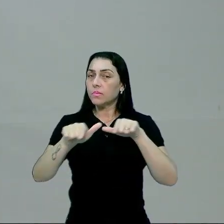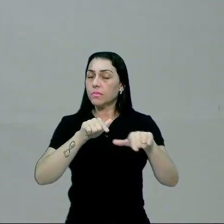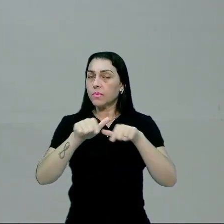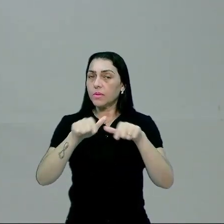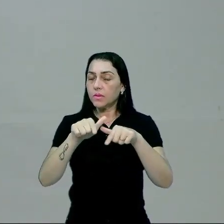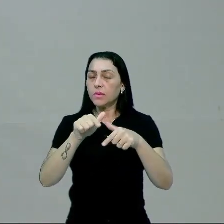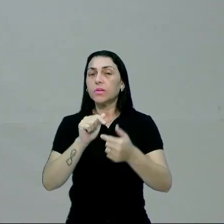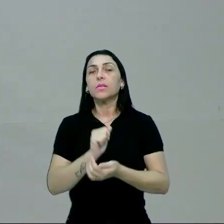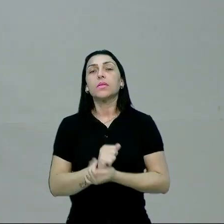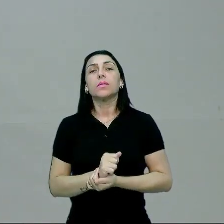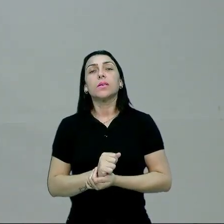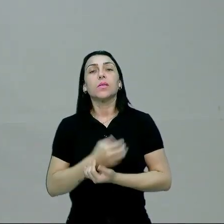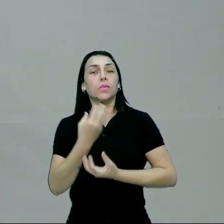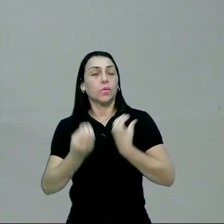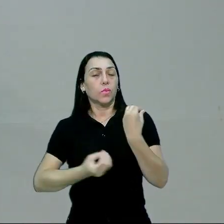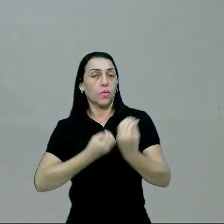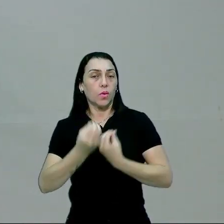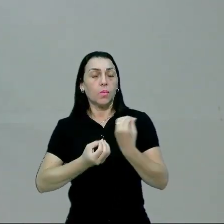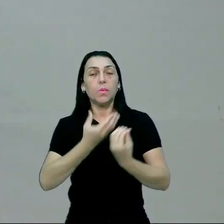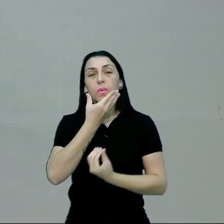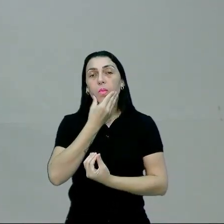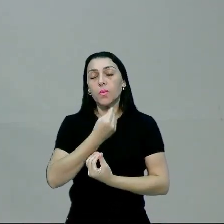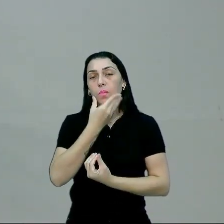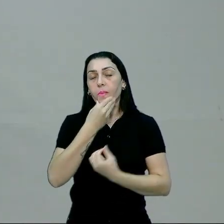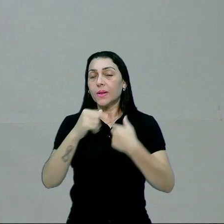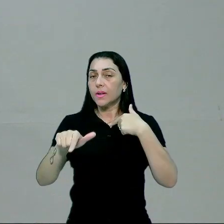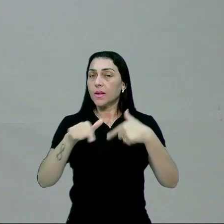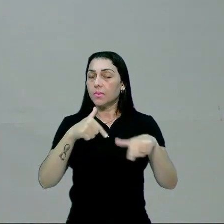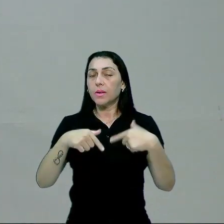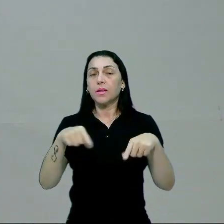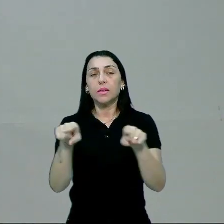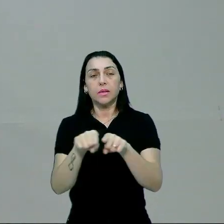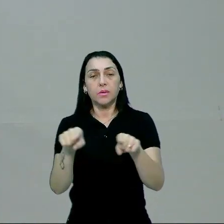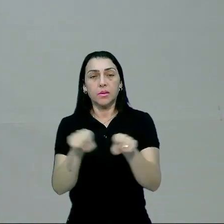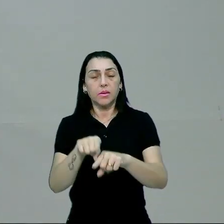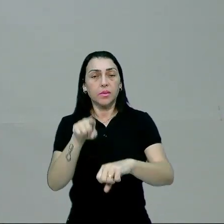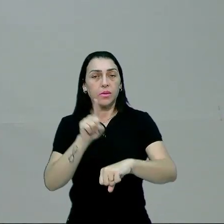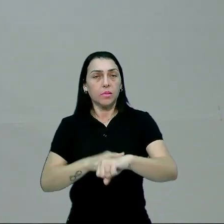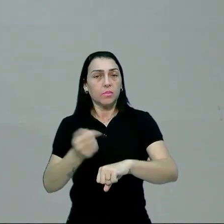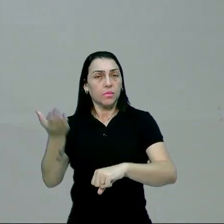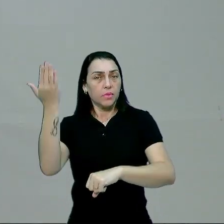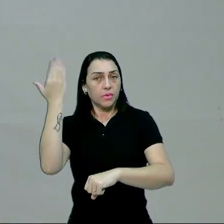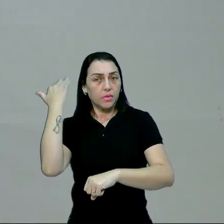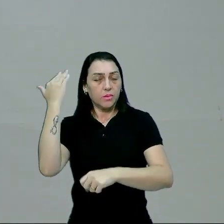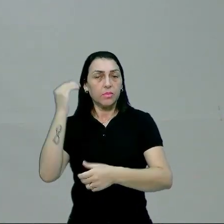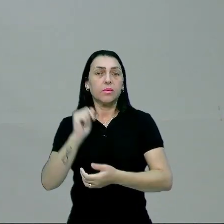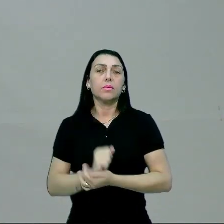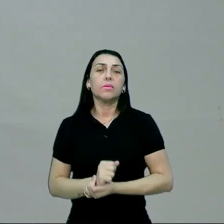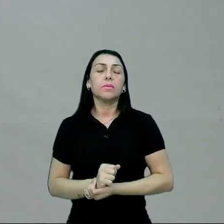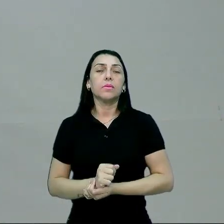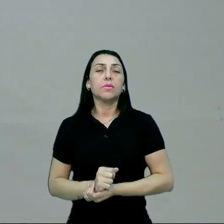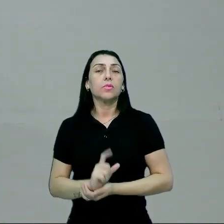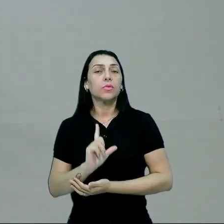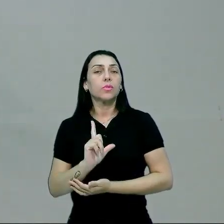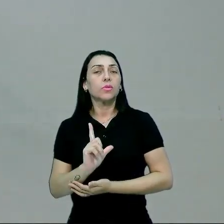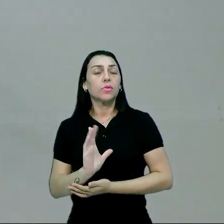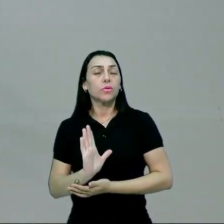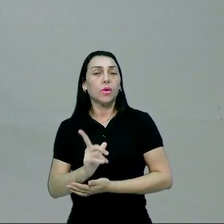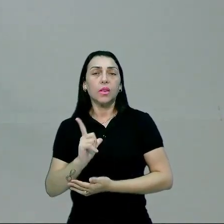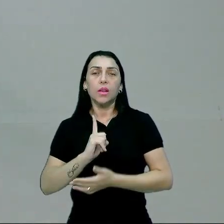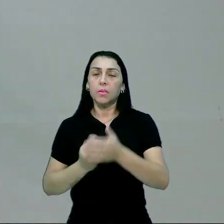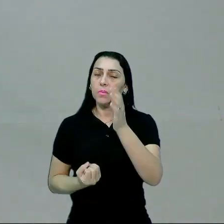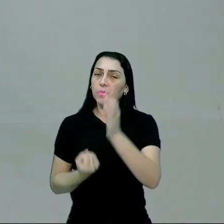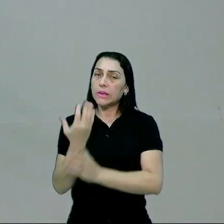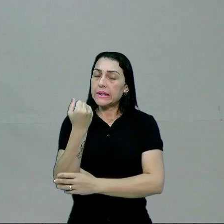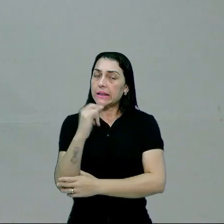na atualidade e como que o homem, ele trabalhou também em tempos passados. Eu só tenho produção